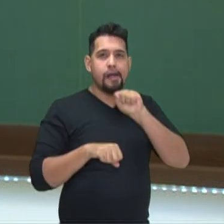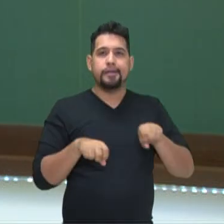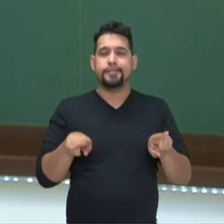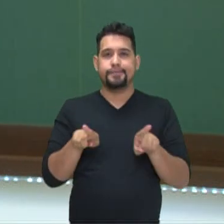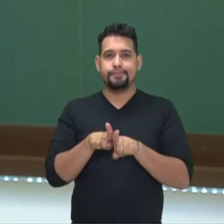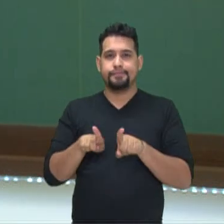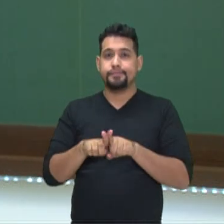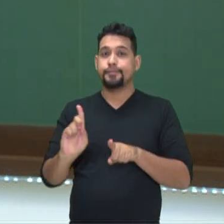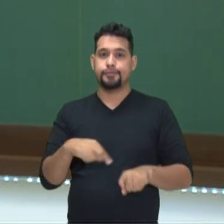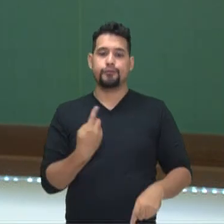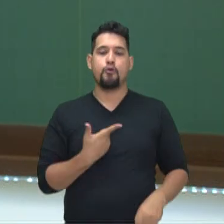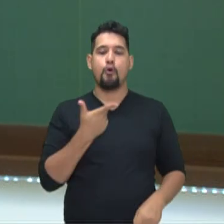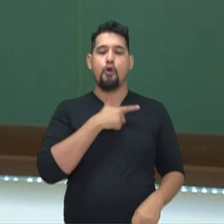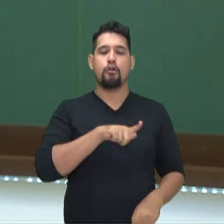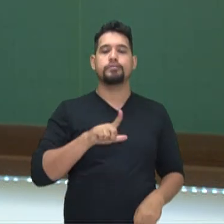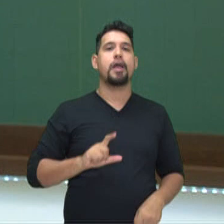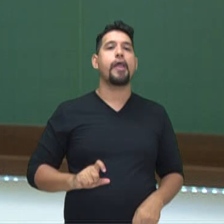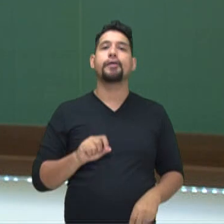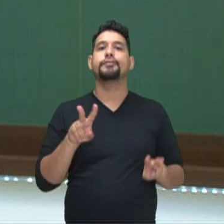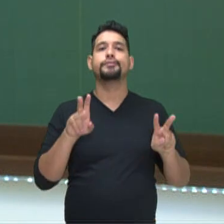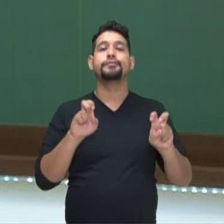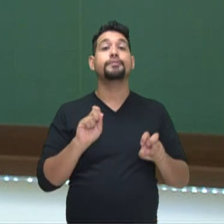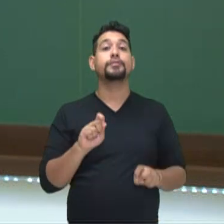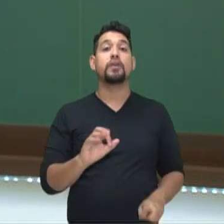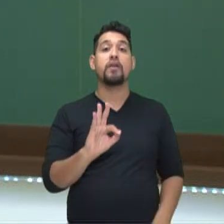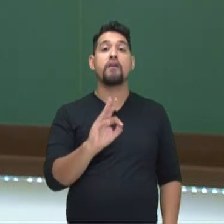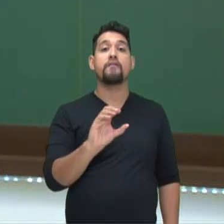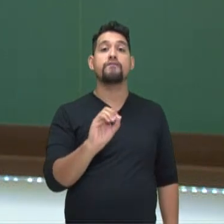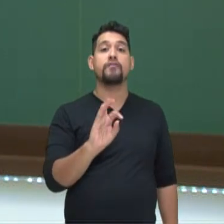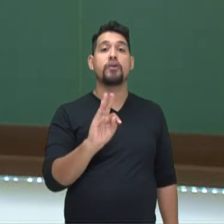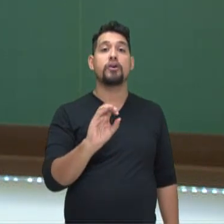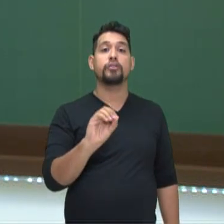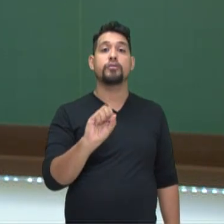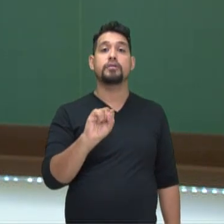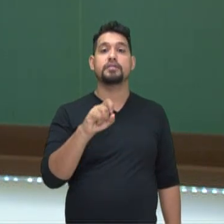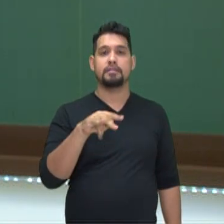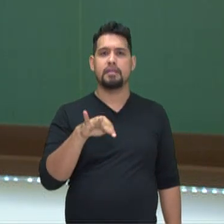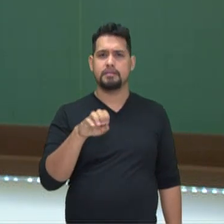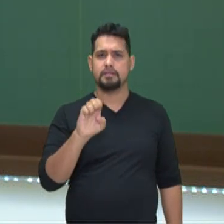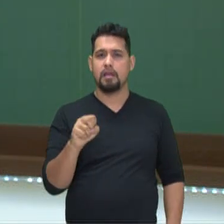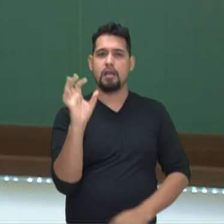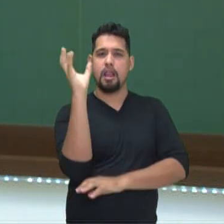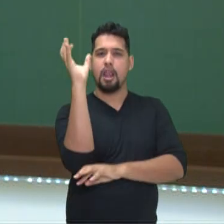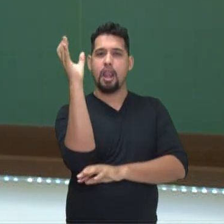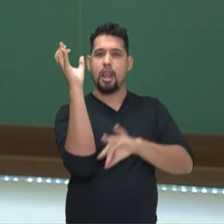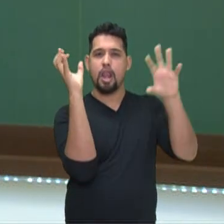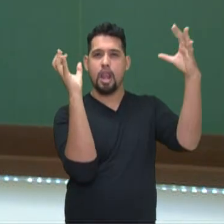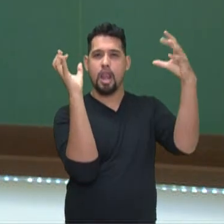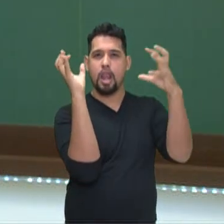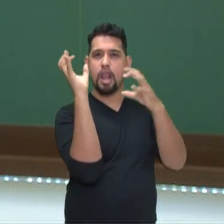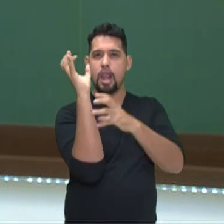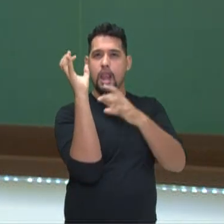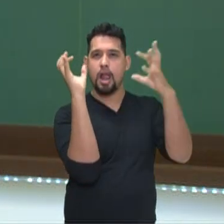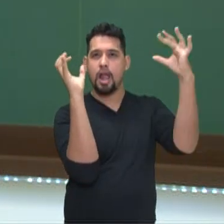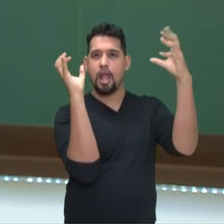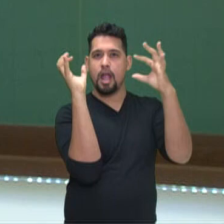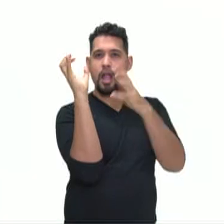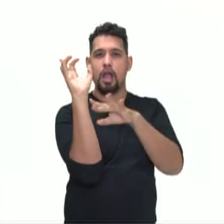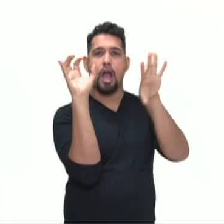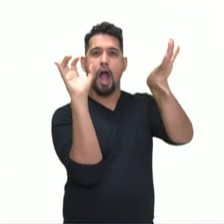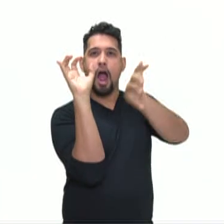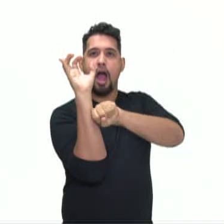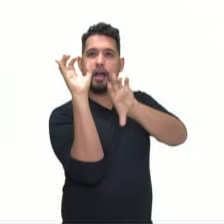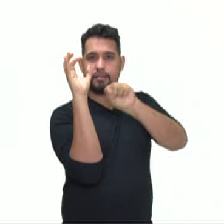nós conseguimos por meio do processo de fotossíntese das plantas. Então, nós temos um pulmão constituído